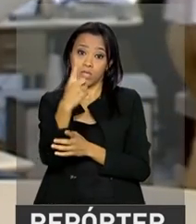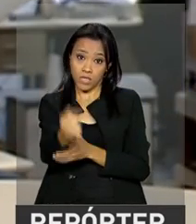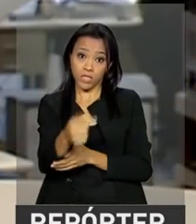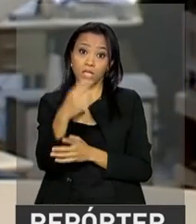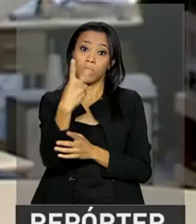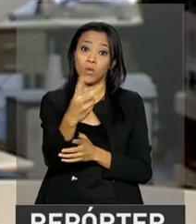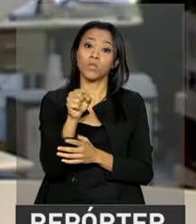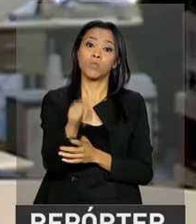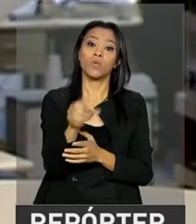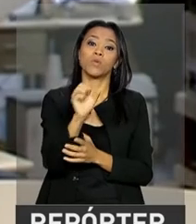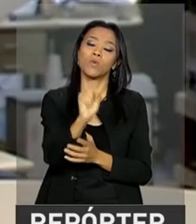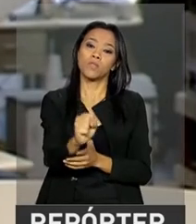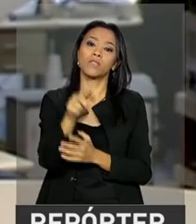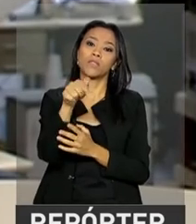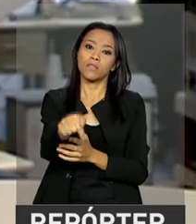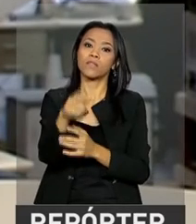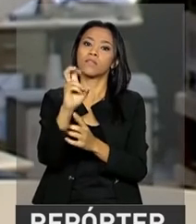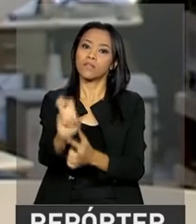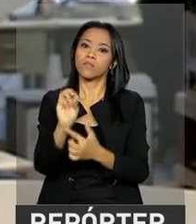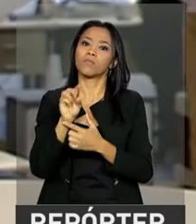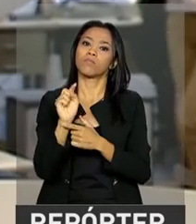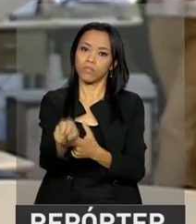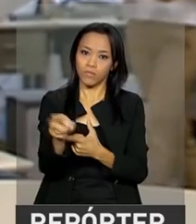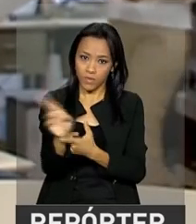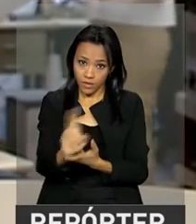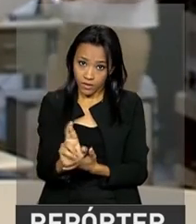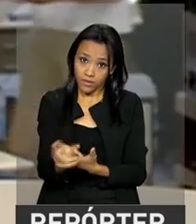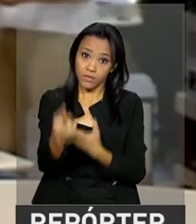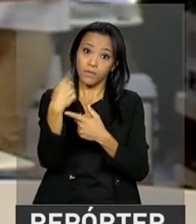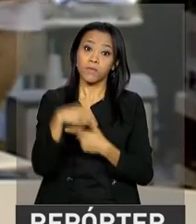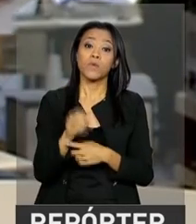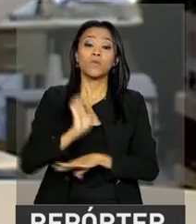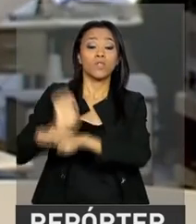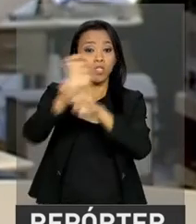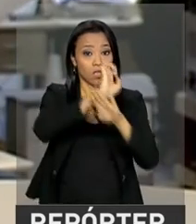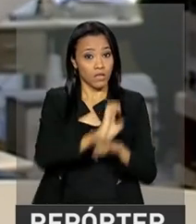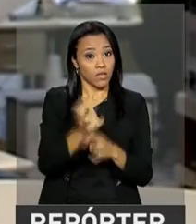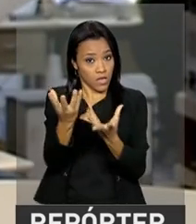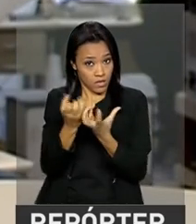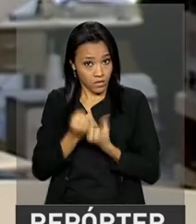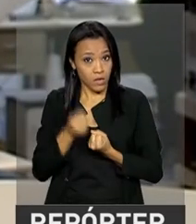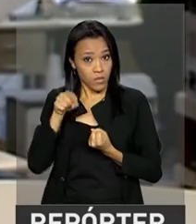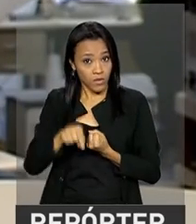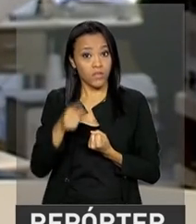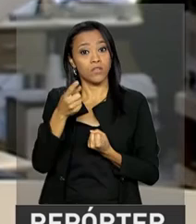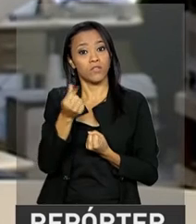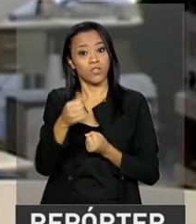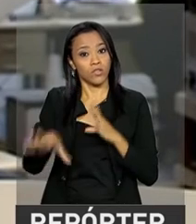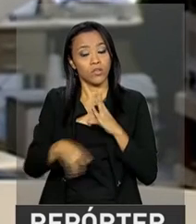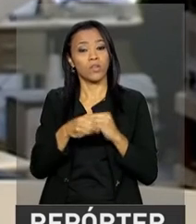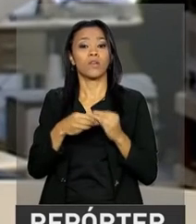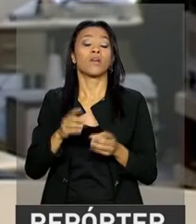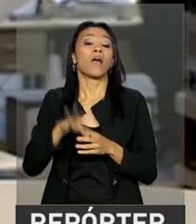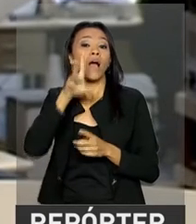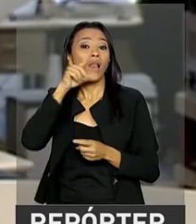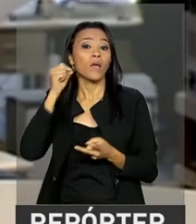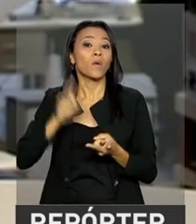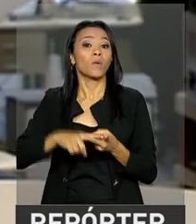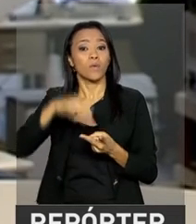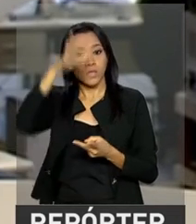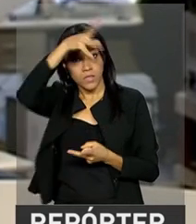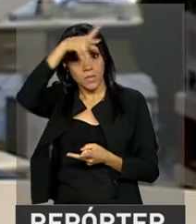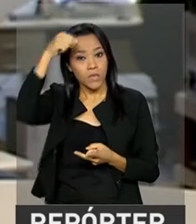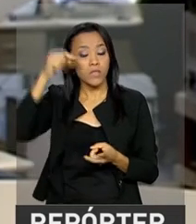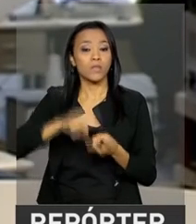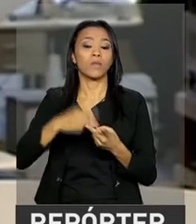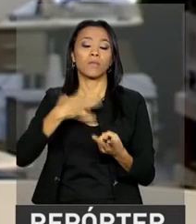dois milhões oitocentos e setenta e cinco mil reais os estados que recebem esse recurso complementar são alagoas amazonas bahia ceará